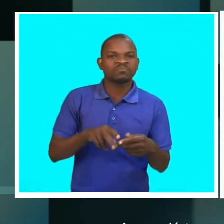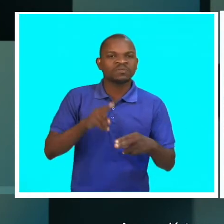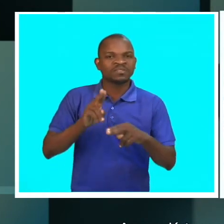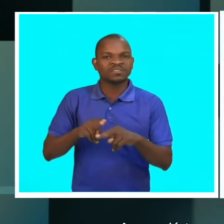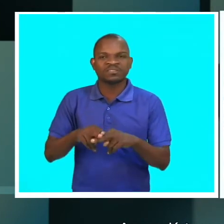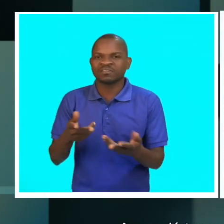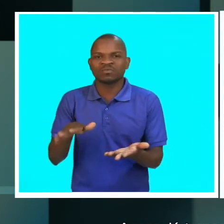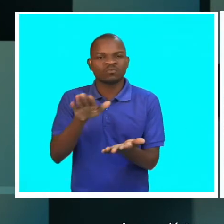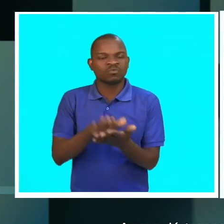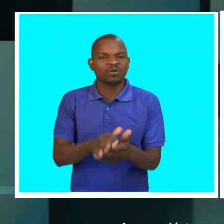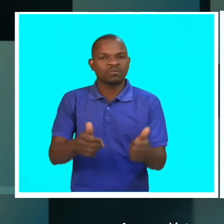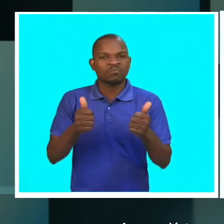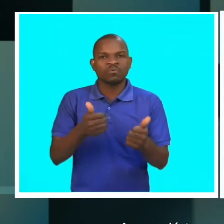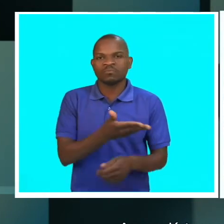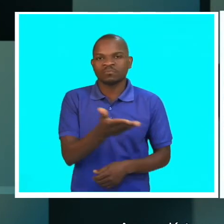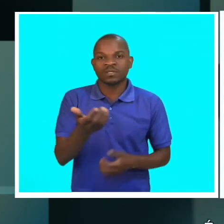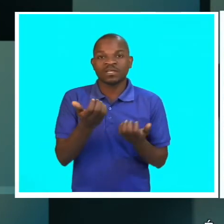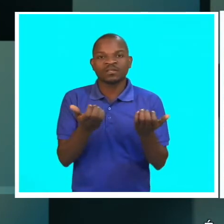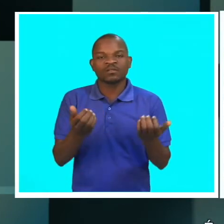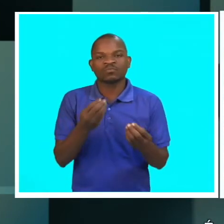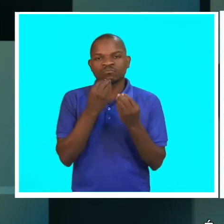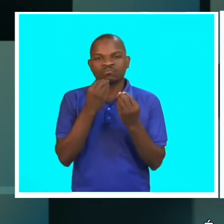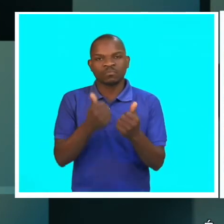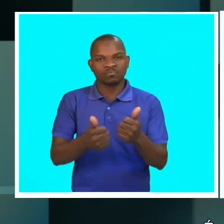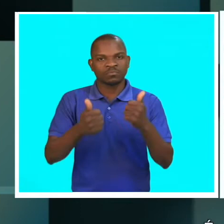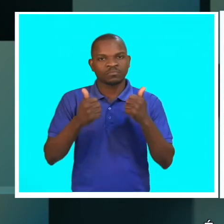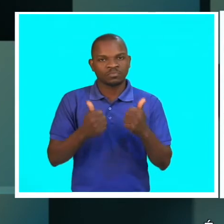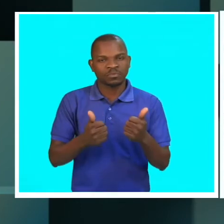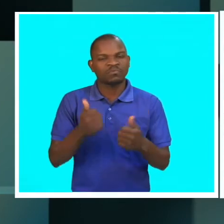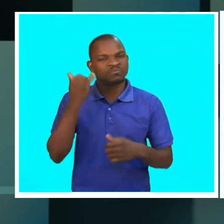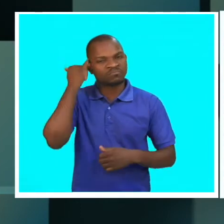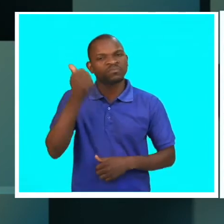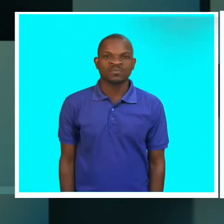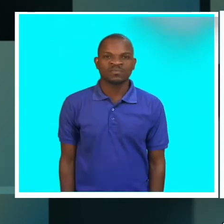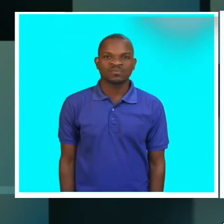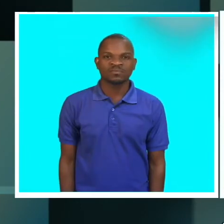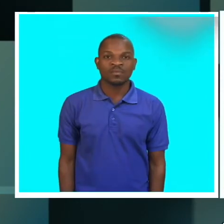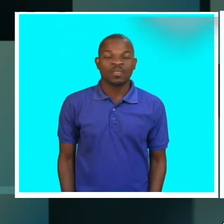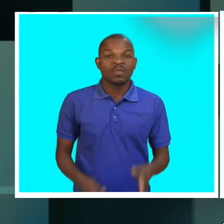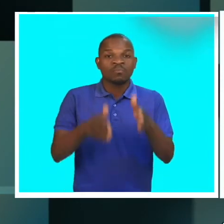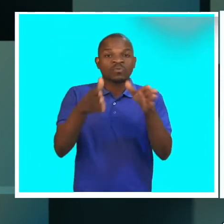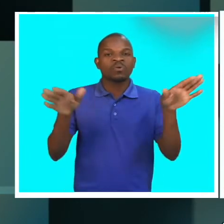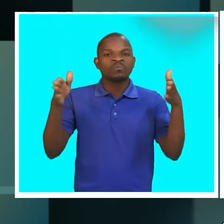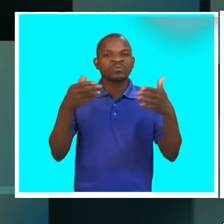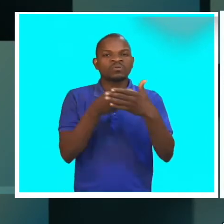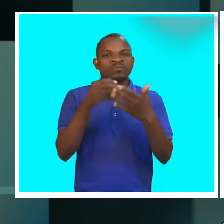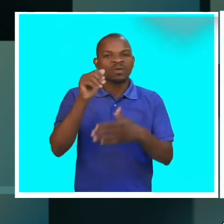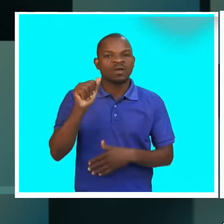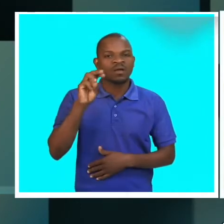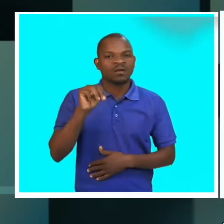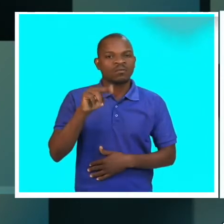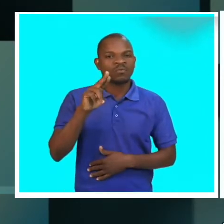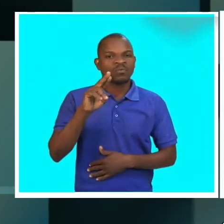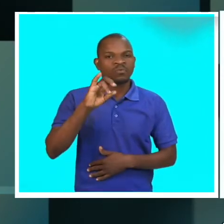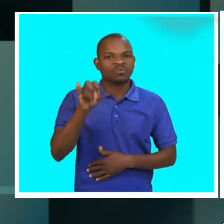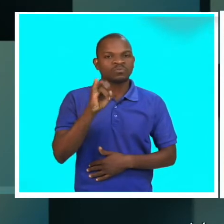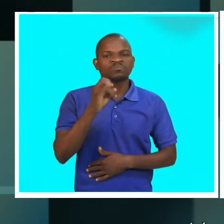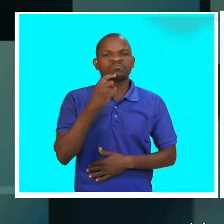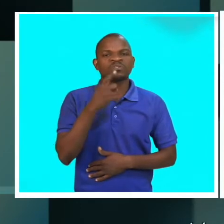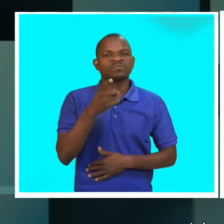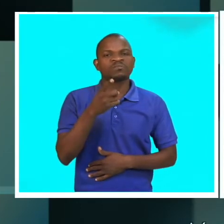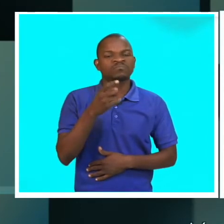ambiente favorável para elas poderem passar refeições. É uma iniciativa bastante global. A Mogi considera este gesto uma ação nobre.